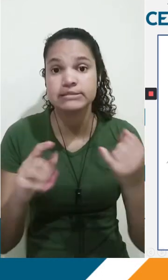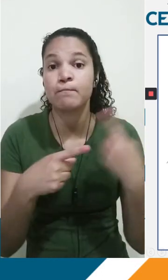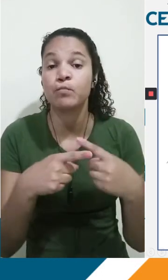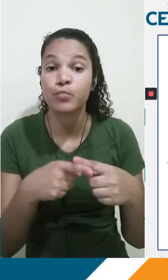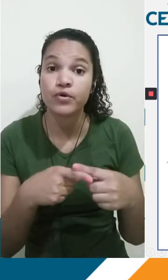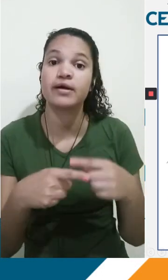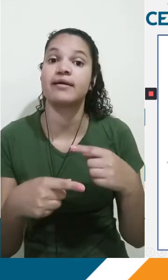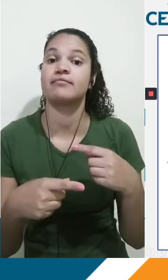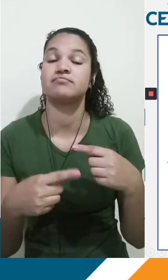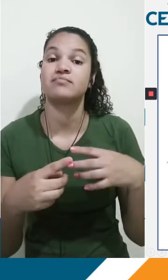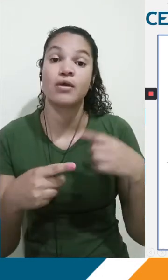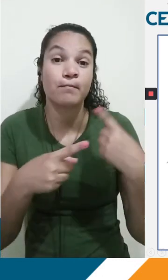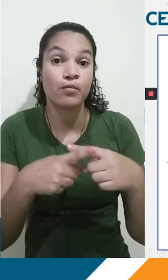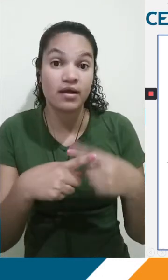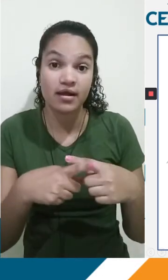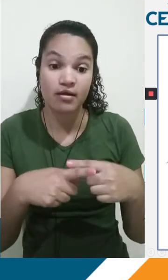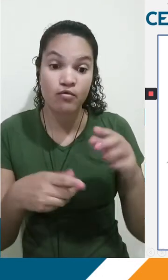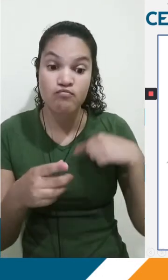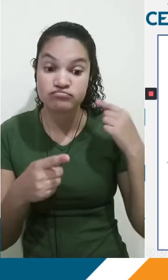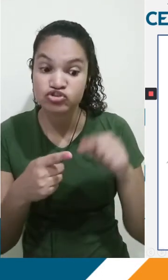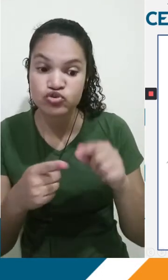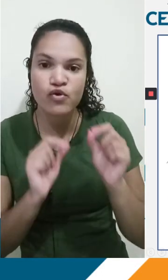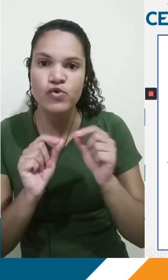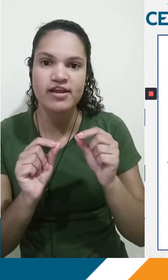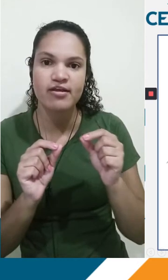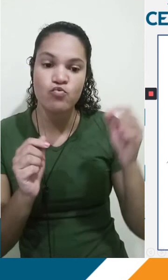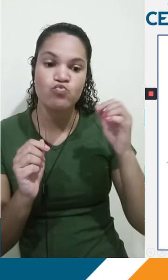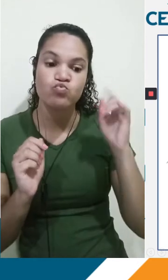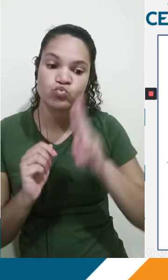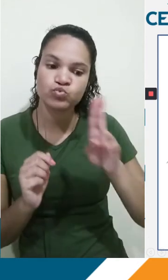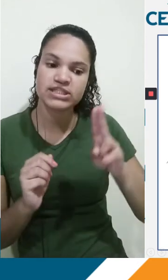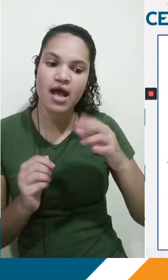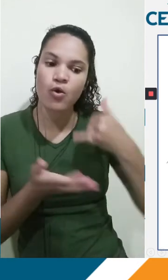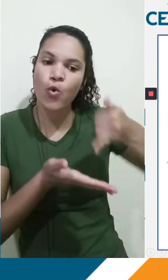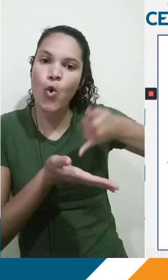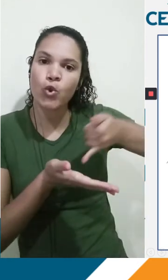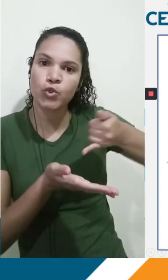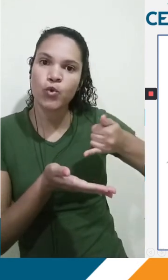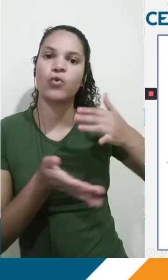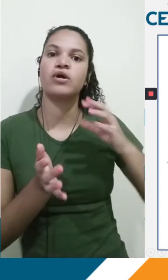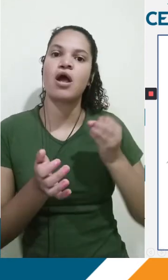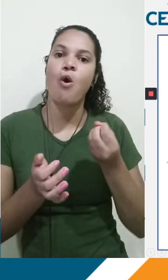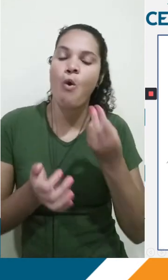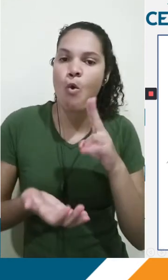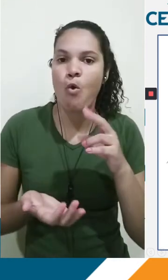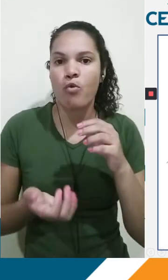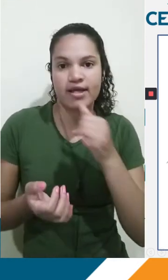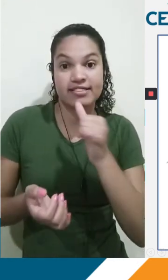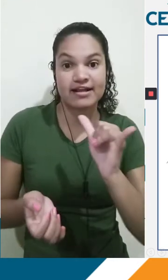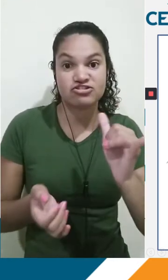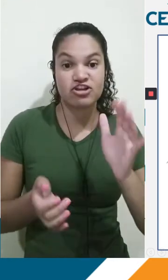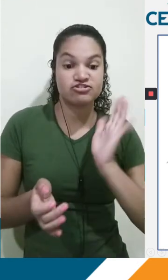causa da utilização das gorduras, dos lipídios, como fonte de energia. Por isso que o indivíduo